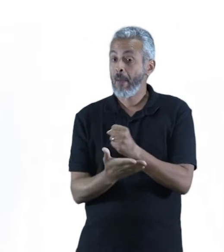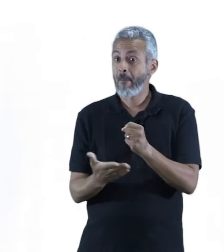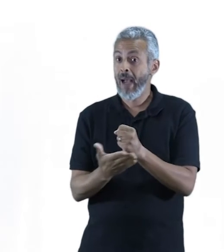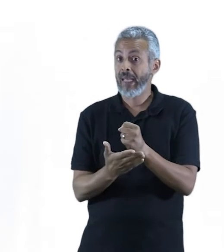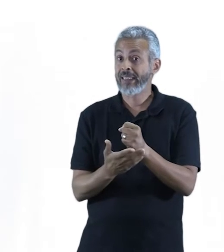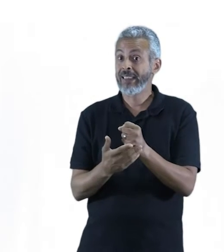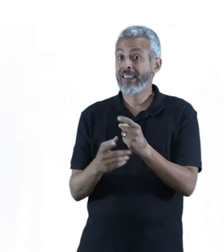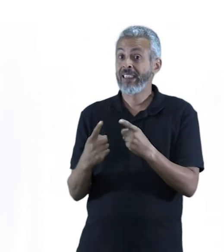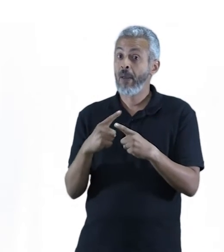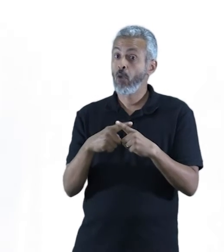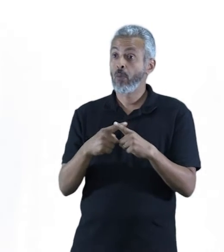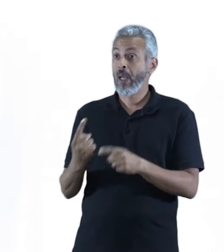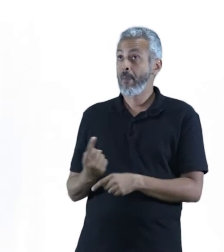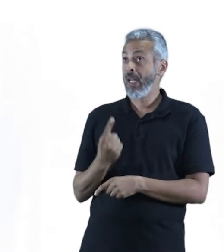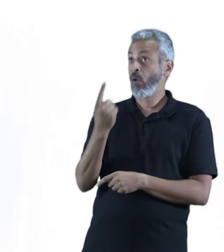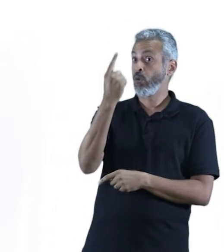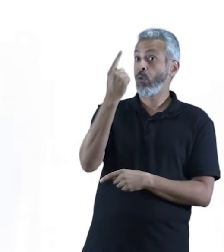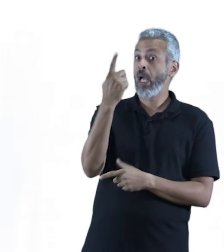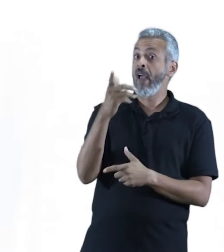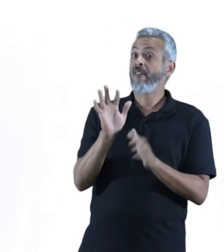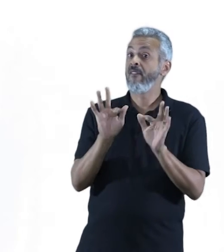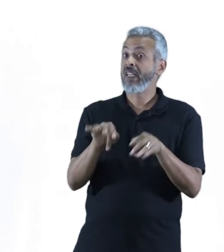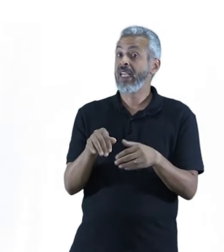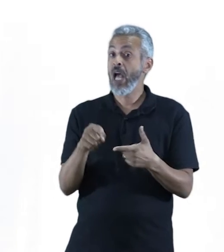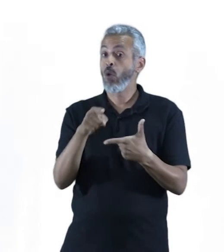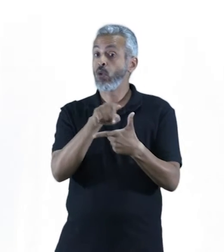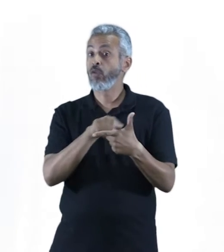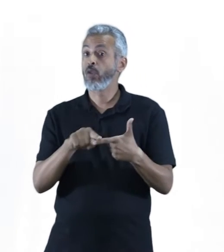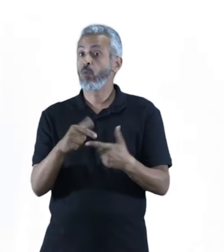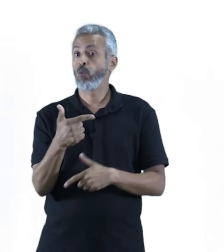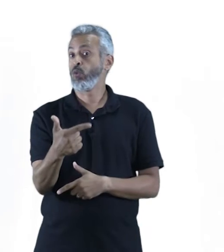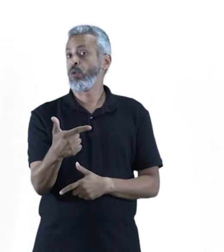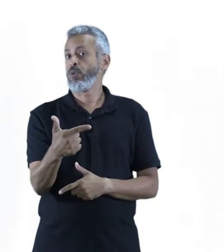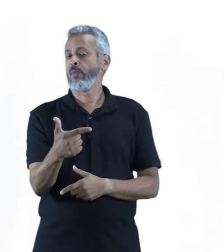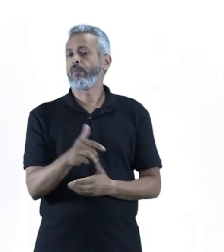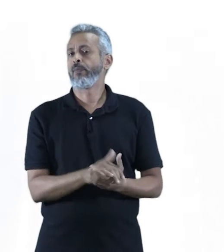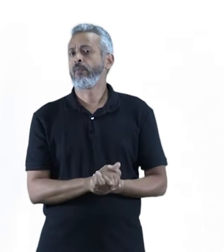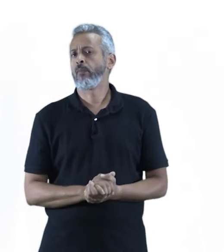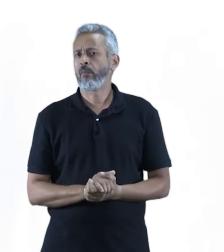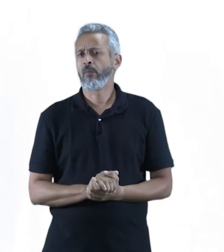base pela altura e, ao final, dividir o resultado por 2.